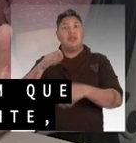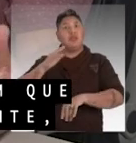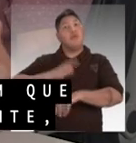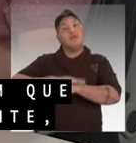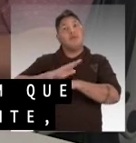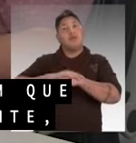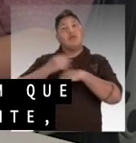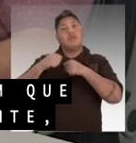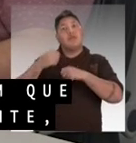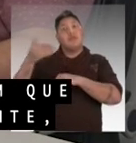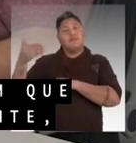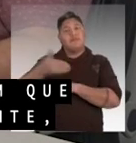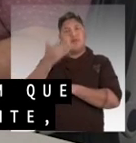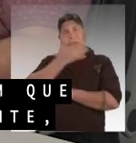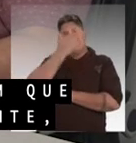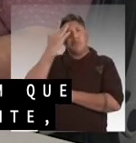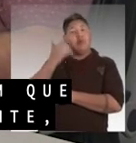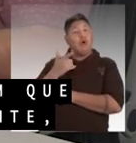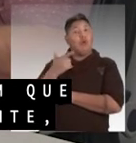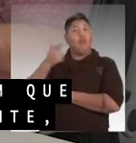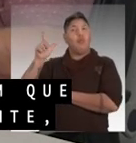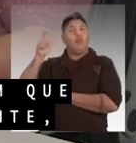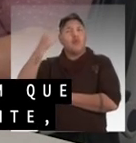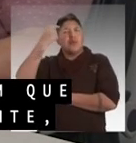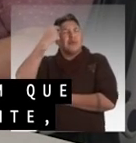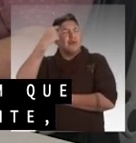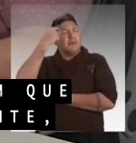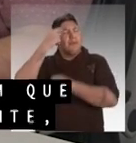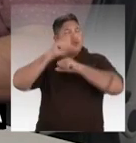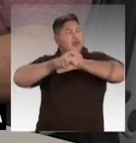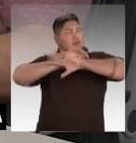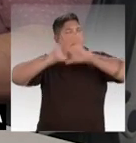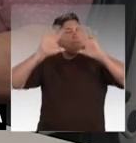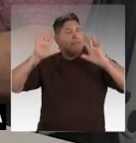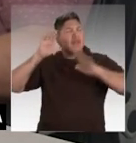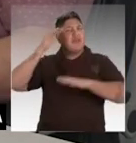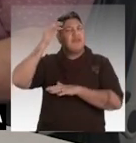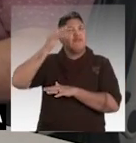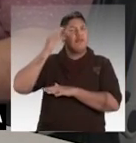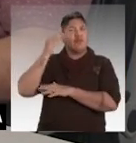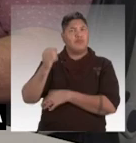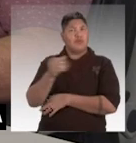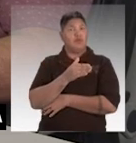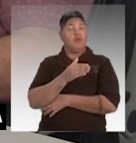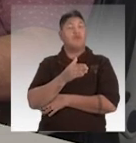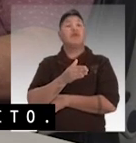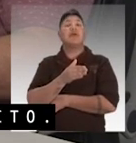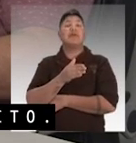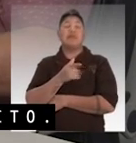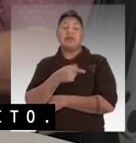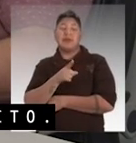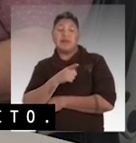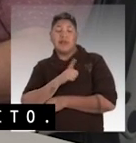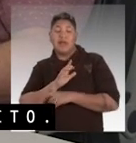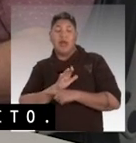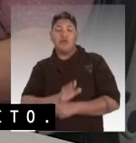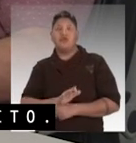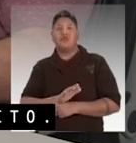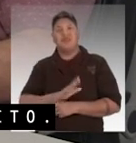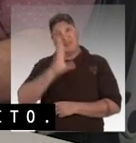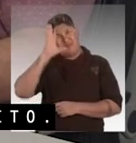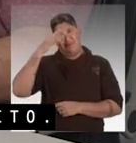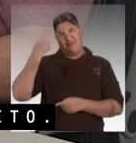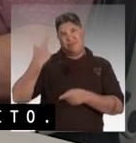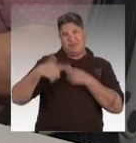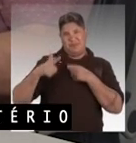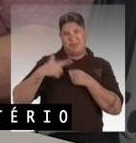o momento que tem que vir uma terceira mente, uma terceira filosofia de vida e sair daquele